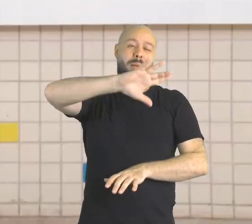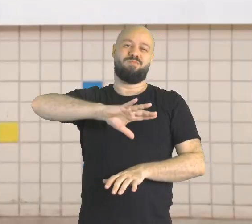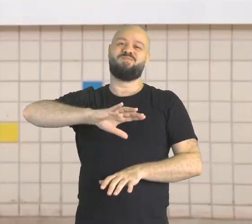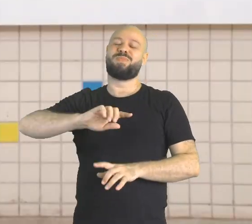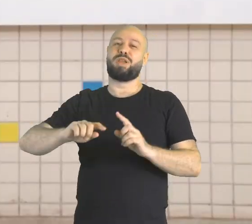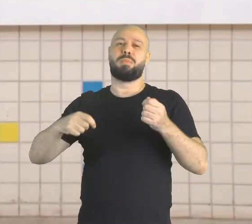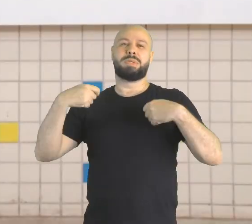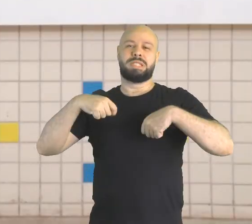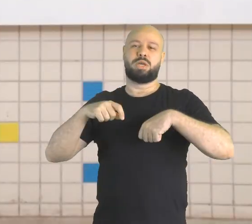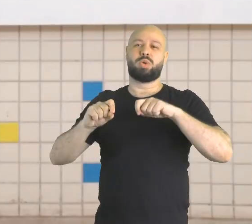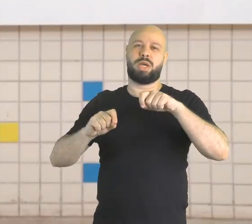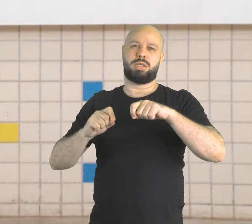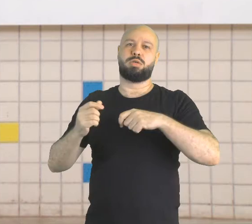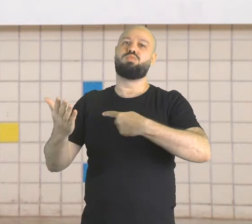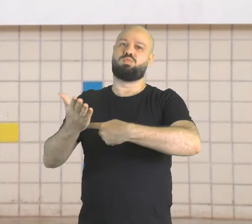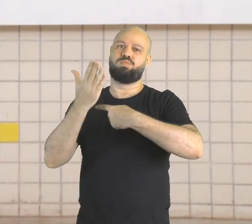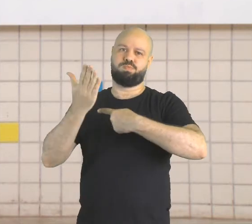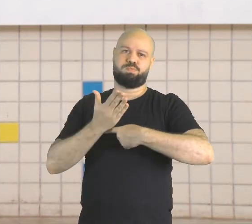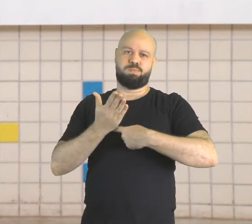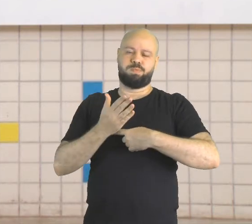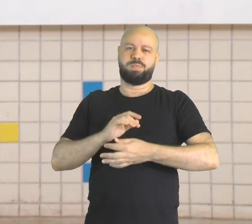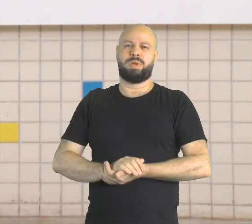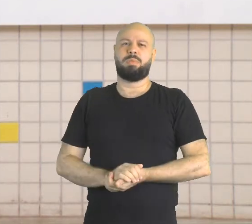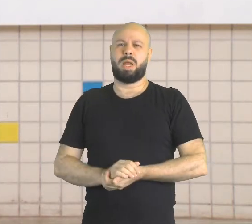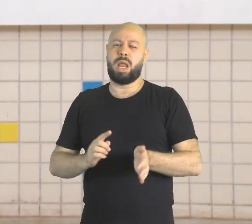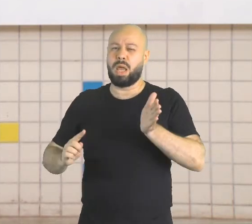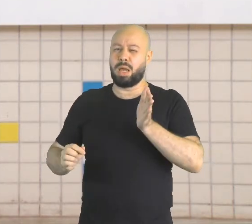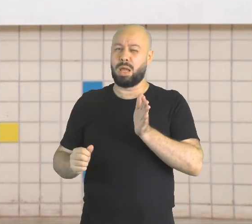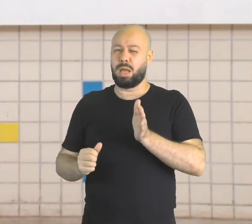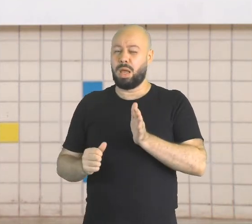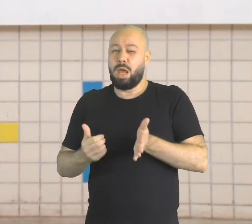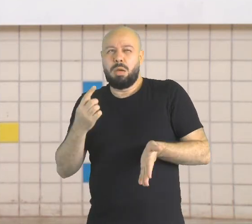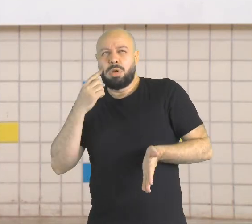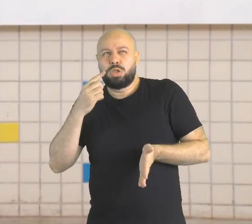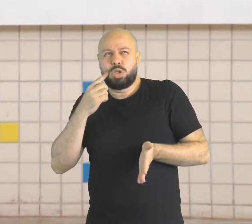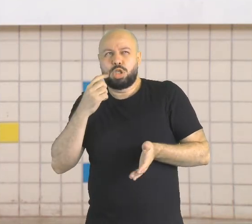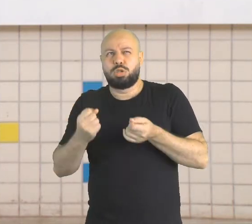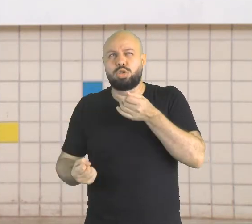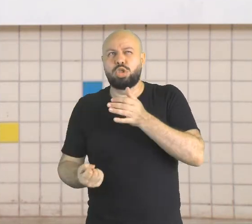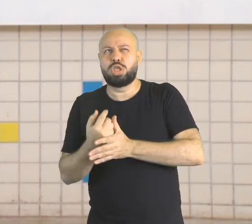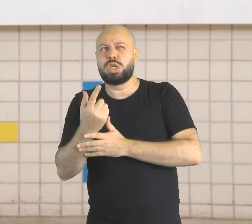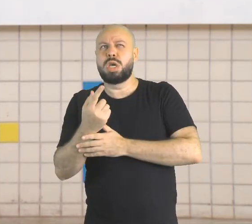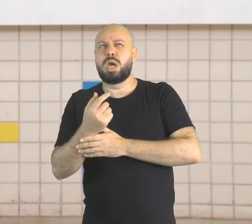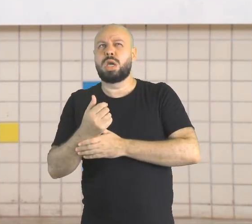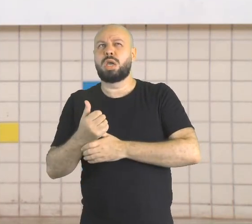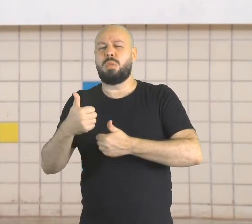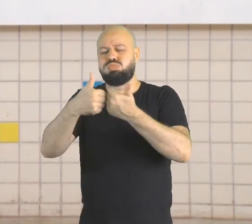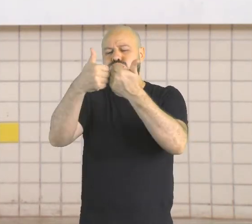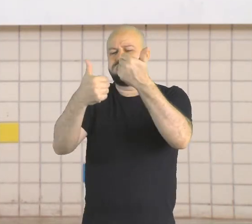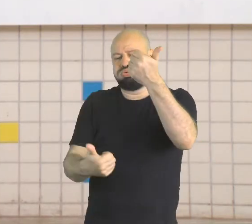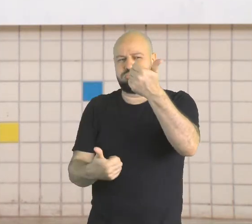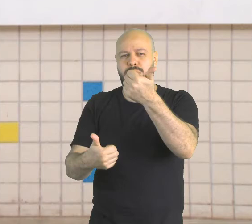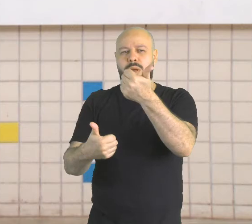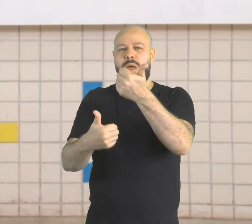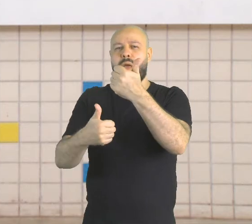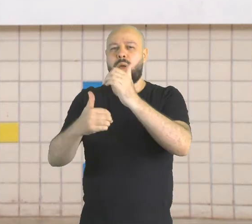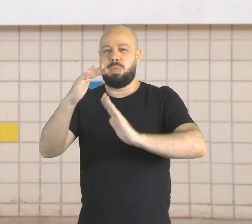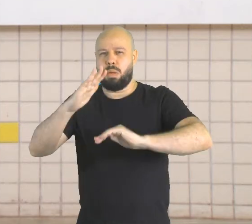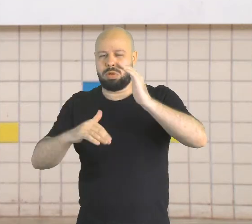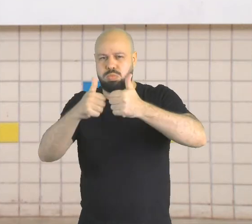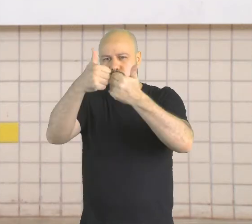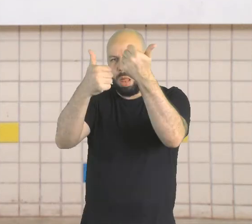ele precisaria de ajuda. Então, ele vai criar alguns cargos de suma importância para ajudar na administração geral.